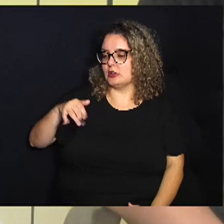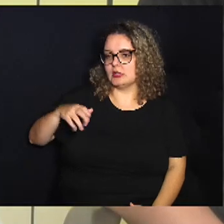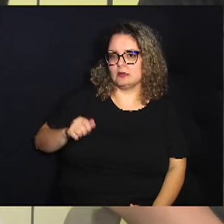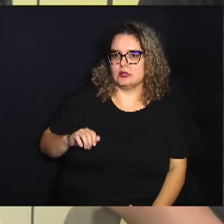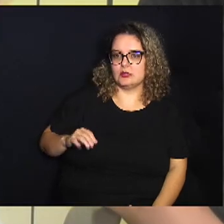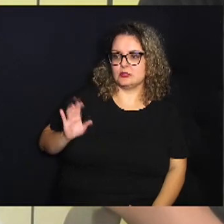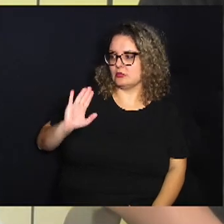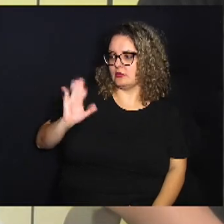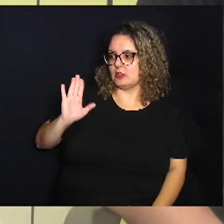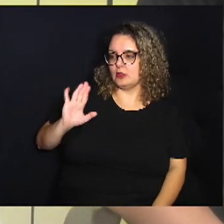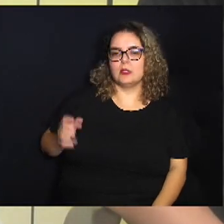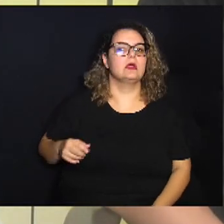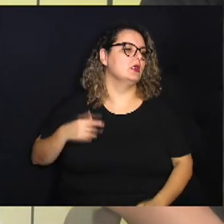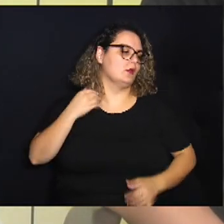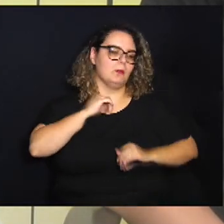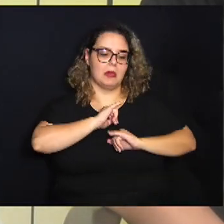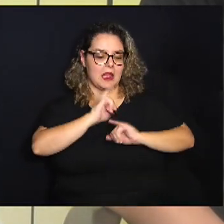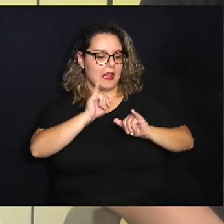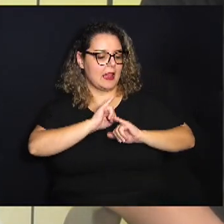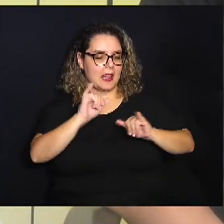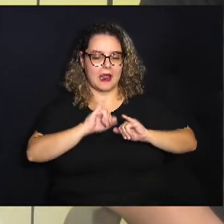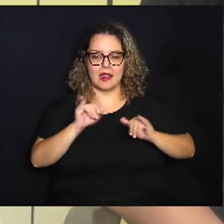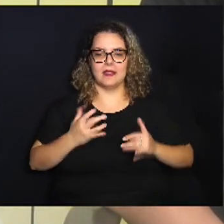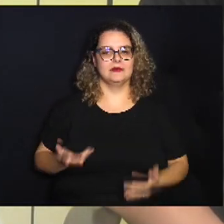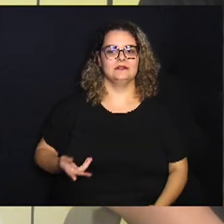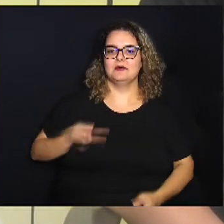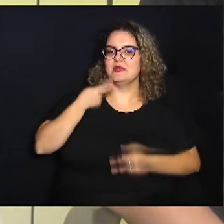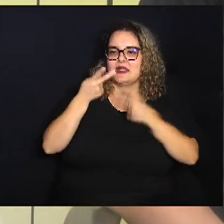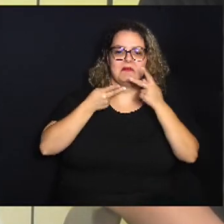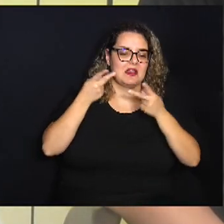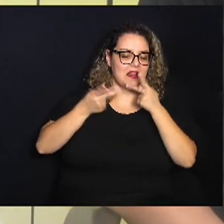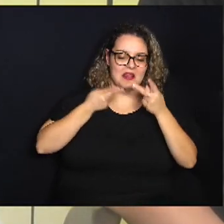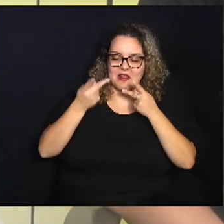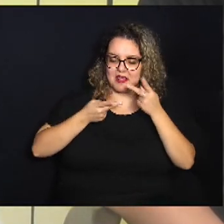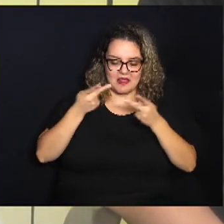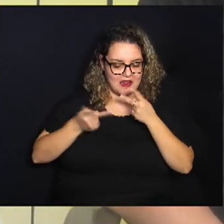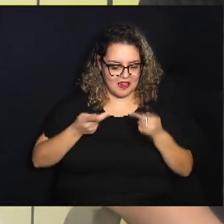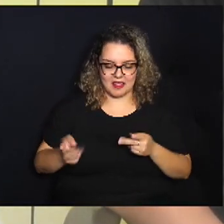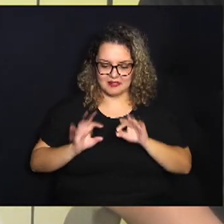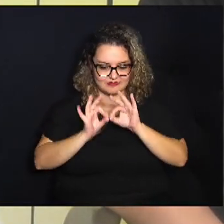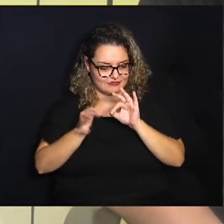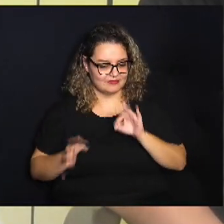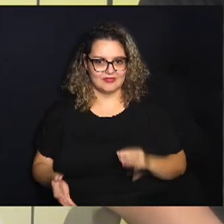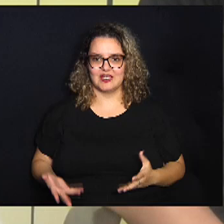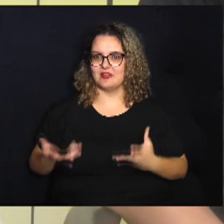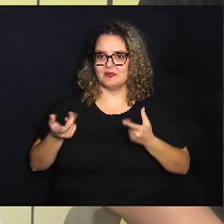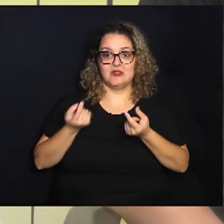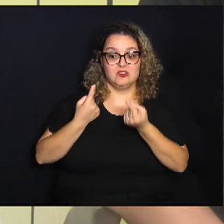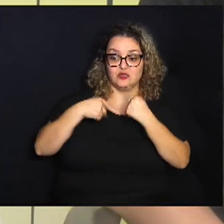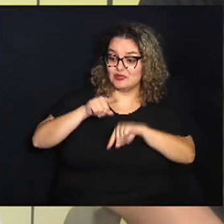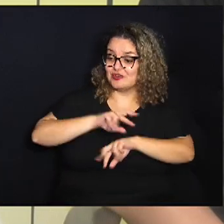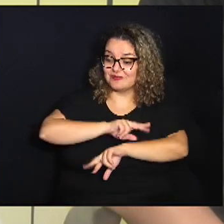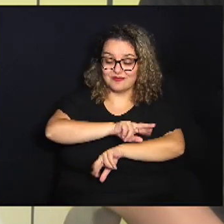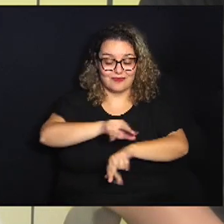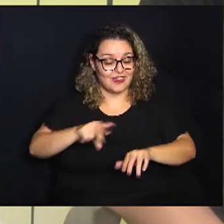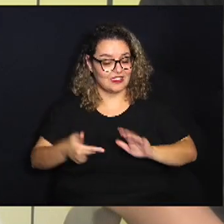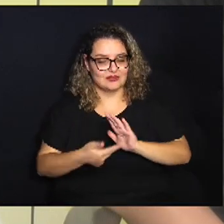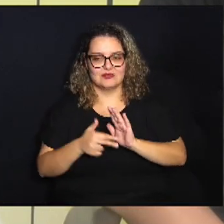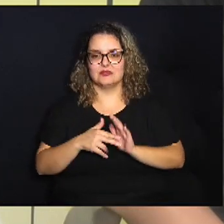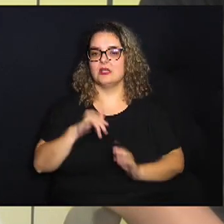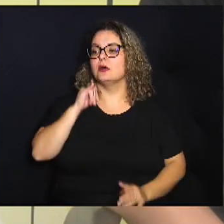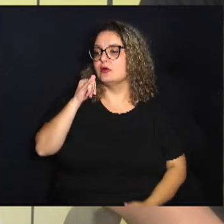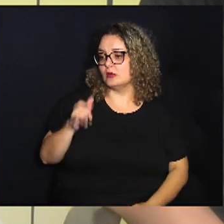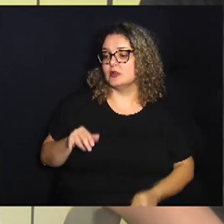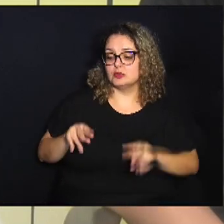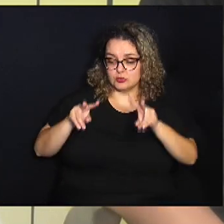oi para ele, ele conta a vida dele para você, é sensacional. Então é uma história de superação em vários sentidos. E aí eu falei do título